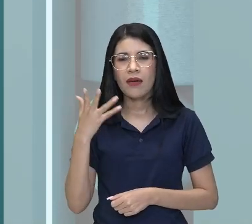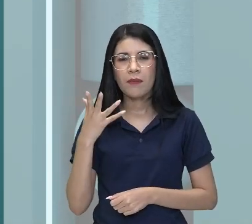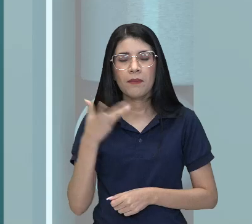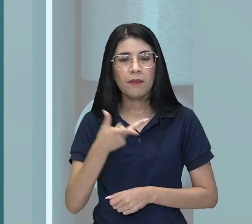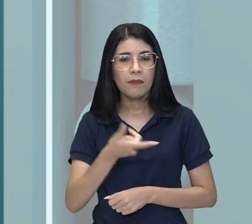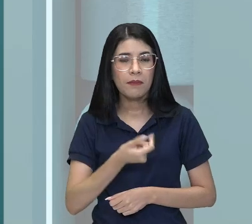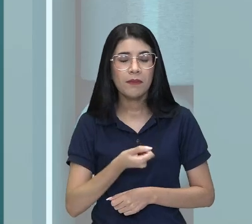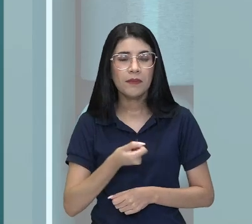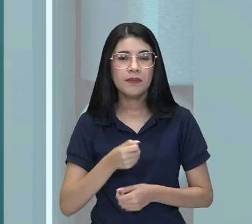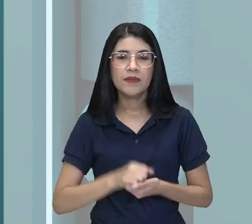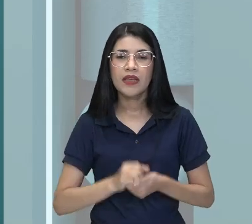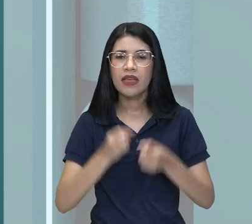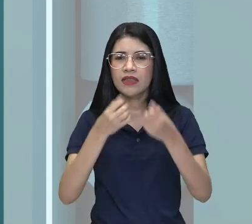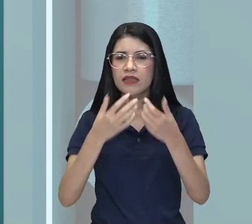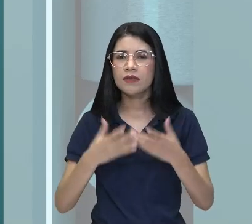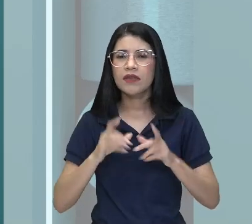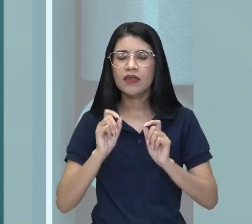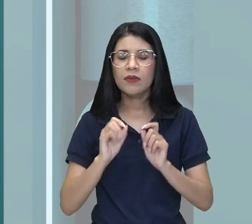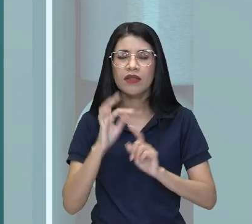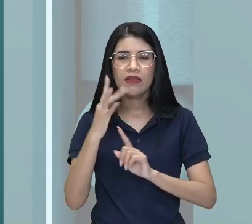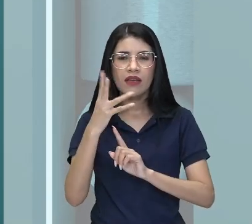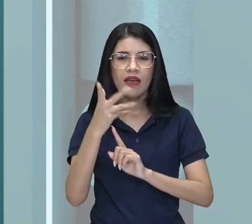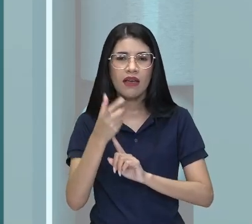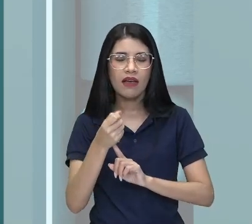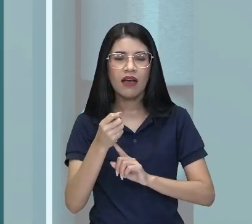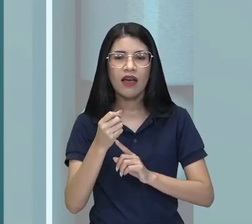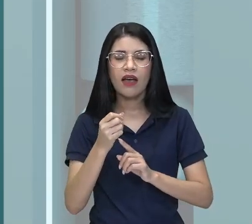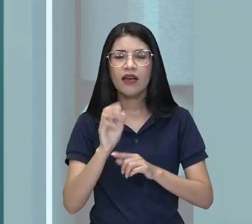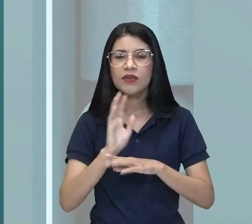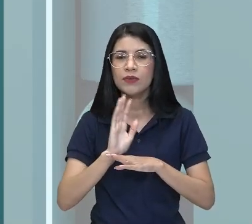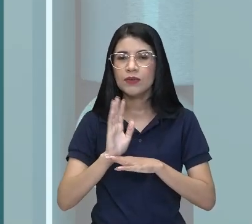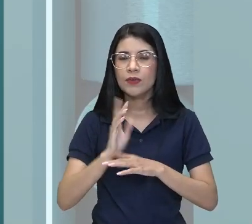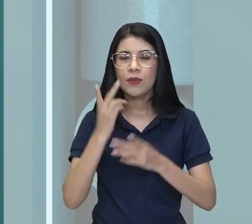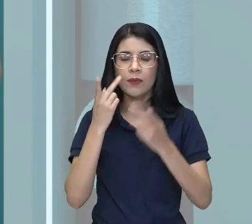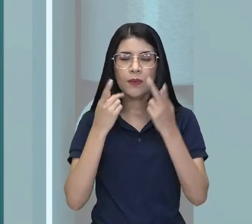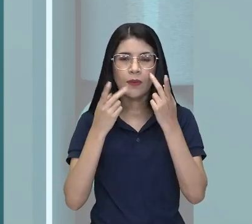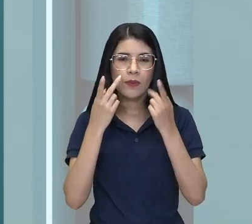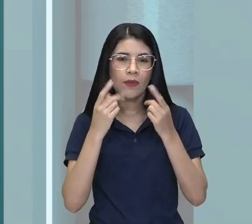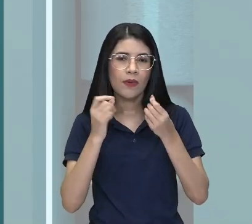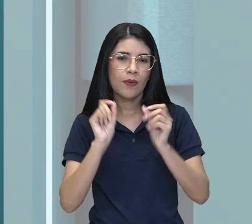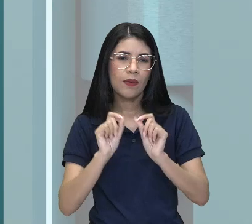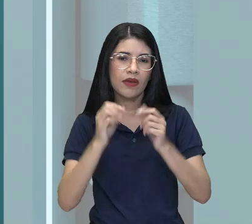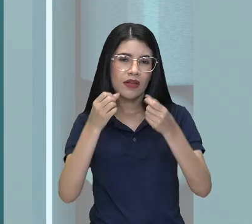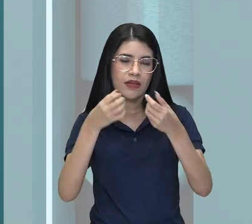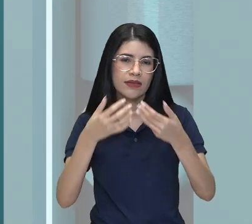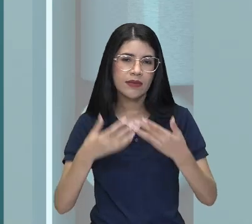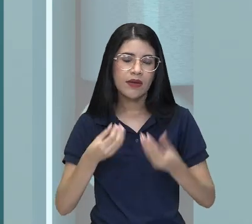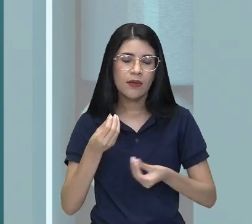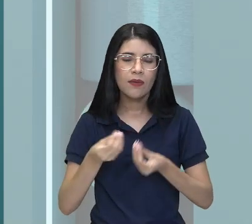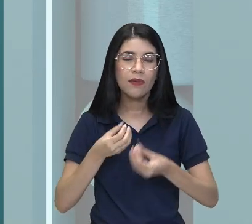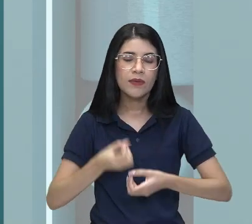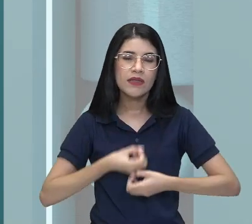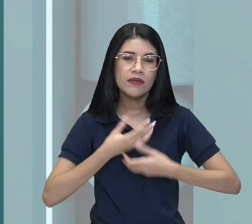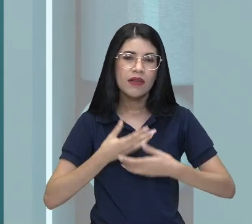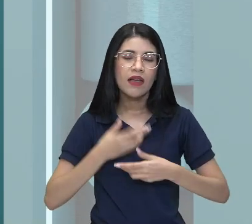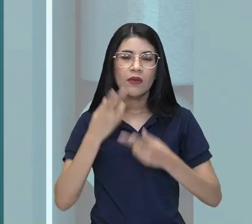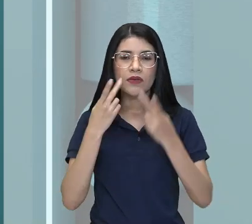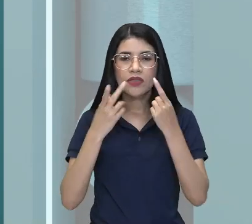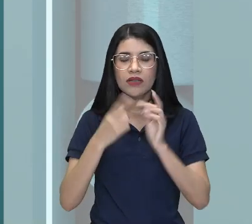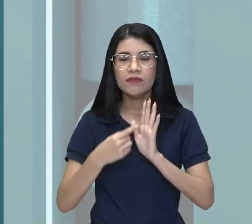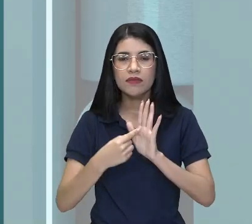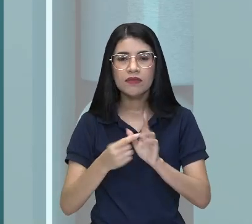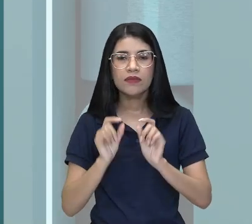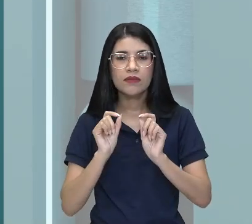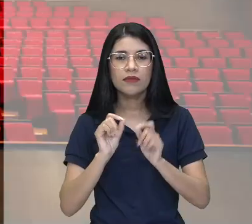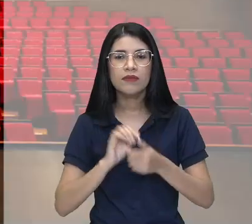que ela fala sobre essa arte cênica, sobre a arte teatral, como você se expressa, o que o teatro traz.